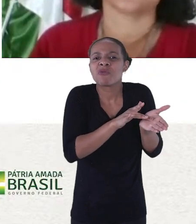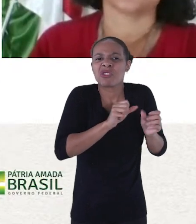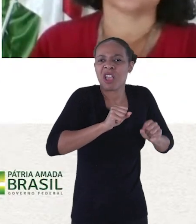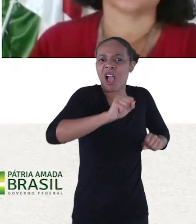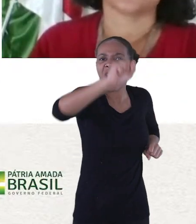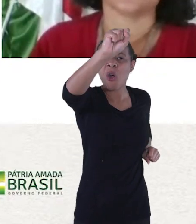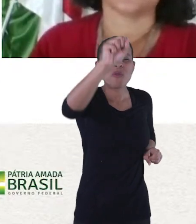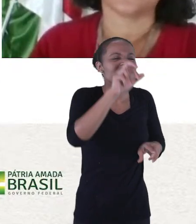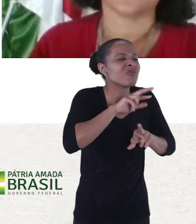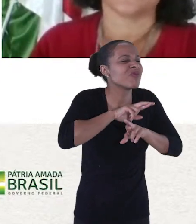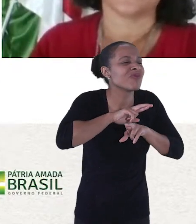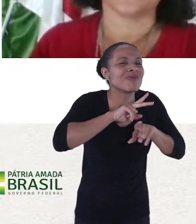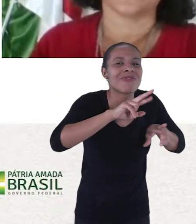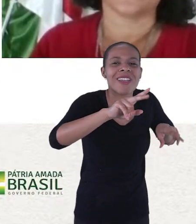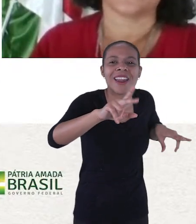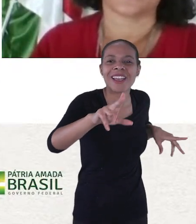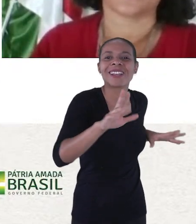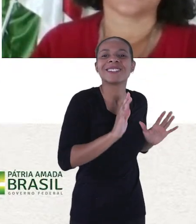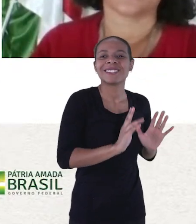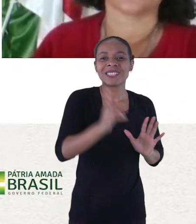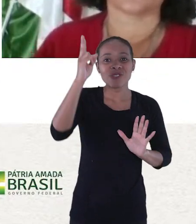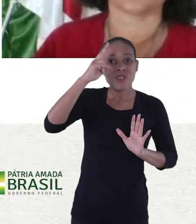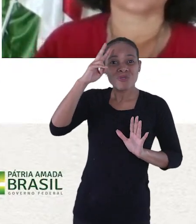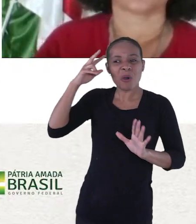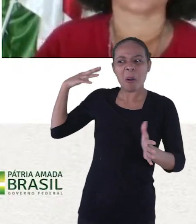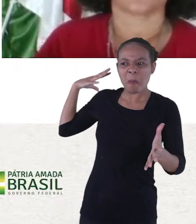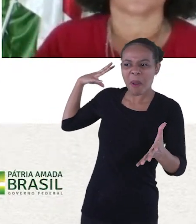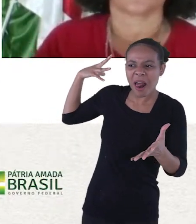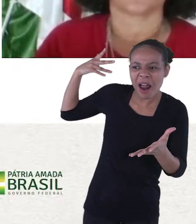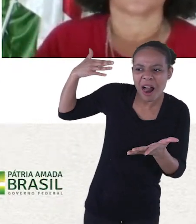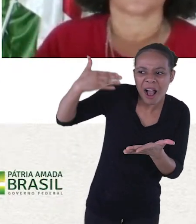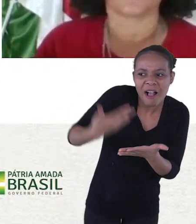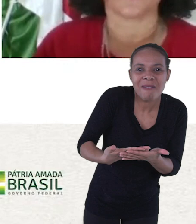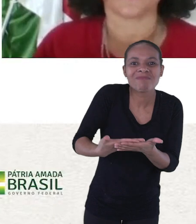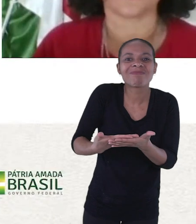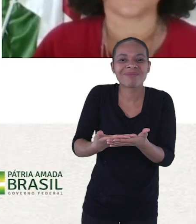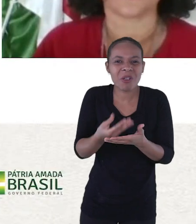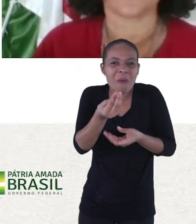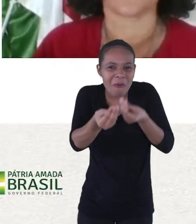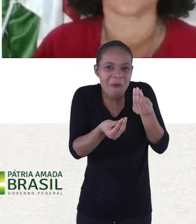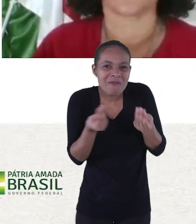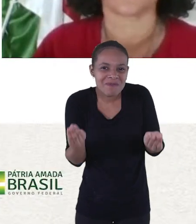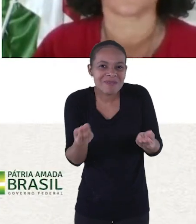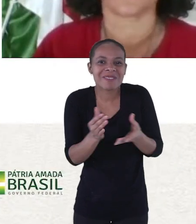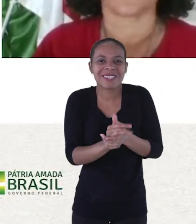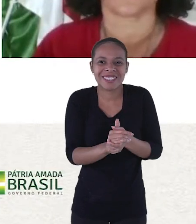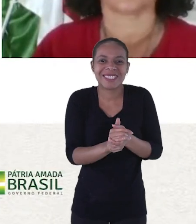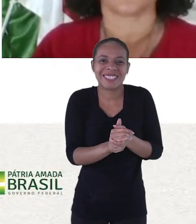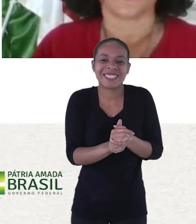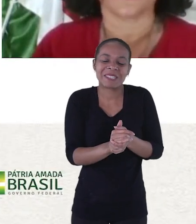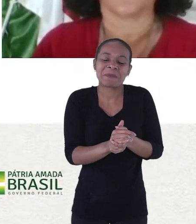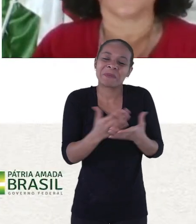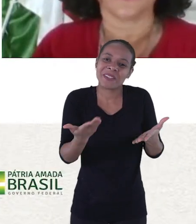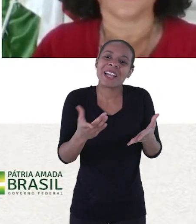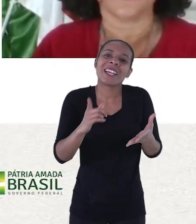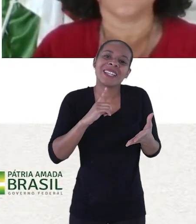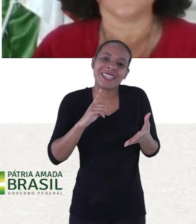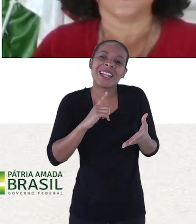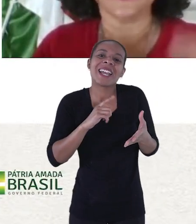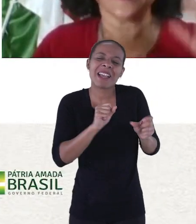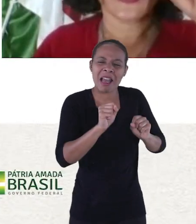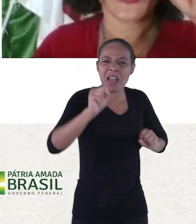a gente conhece, né? Sempre militares, sempre, sabe? Né? Então, tem um herói sem caráter nenhum também, né?